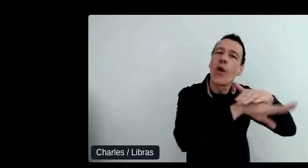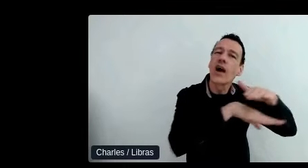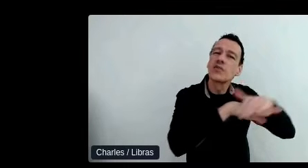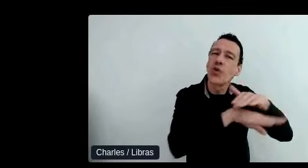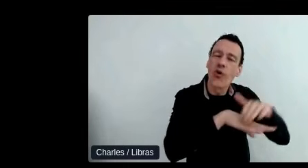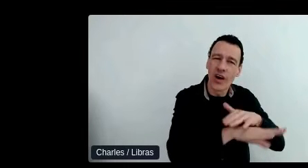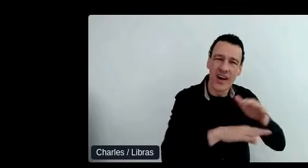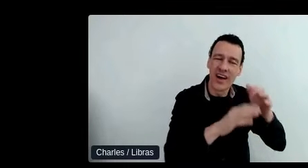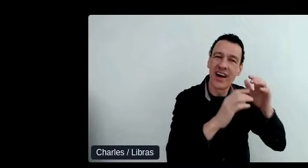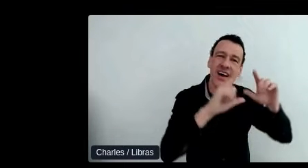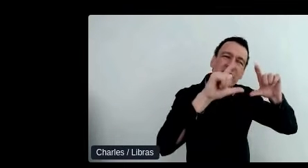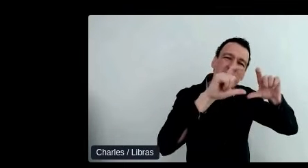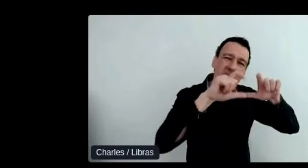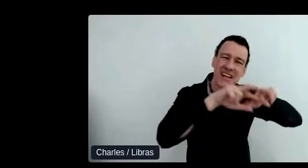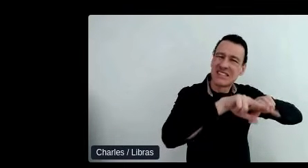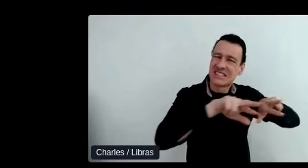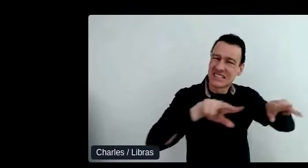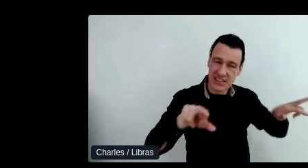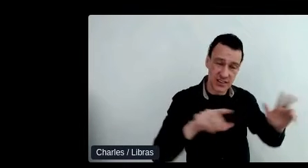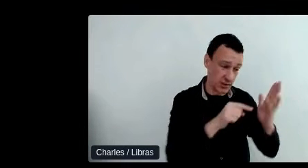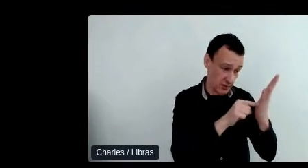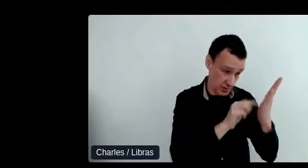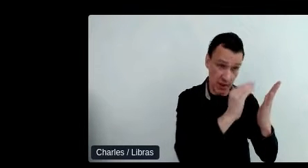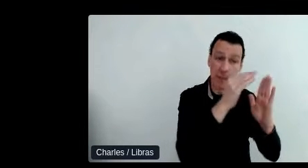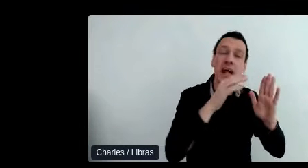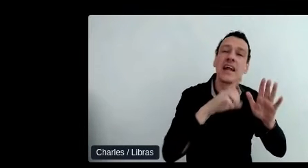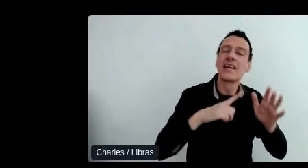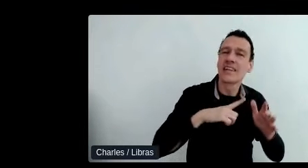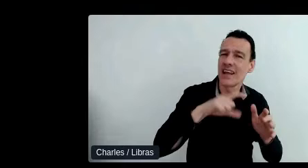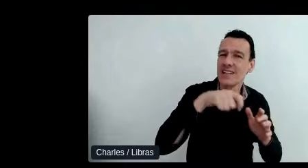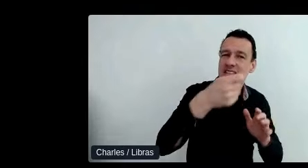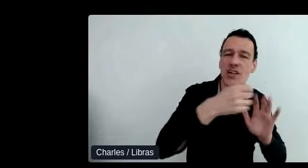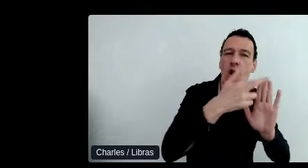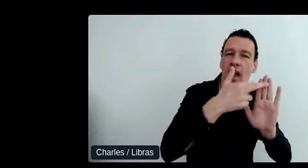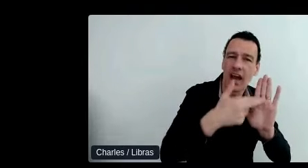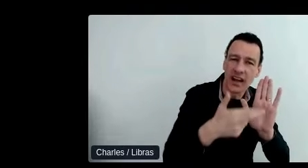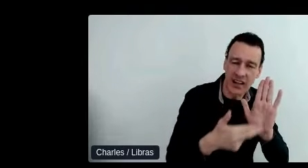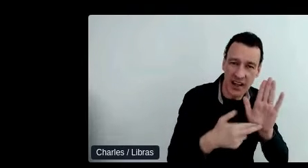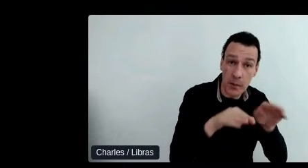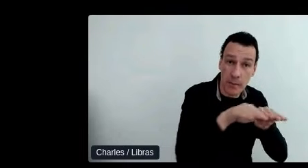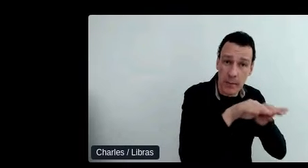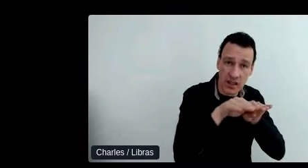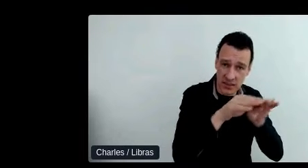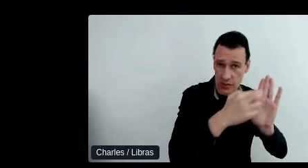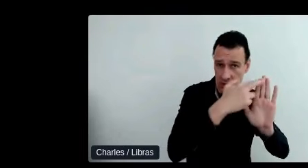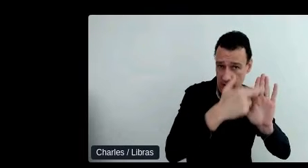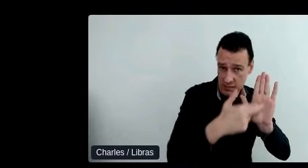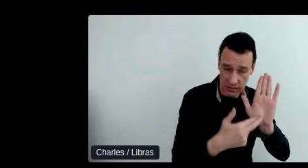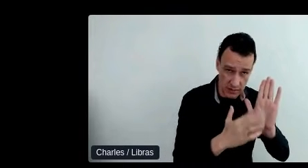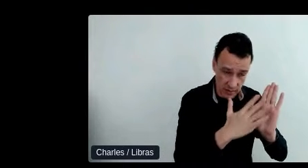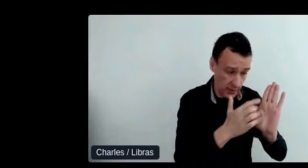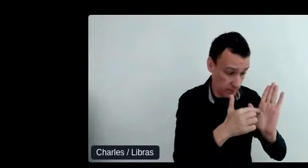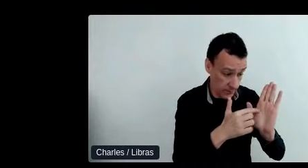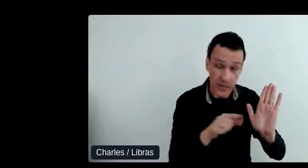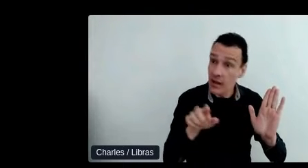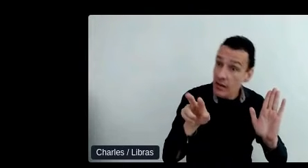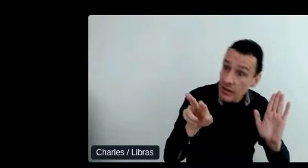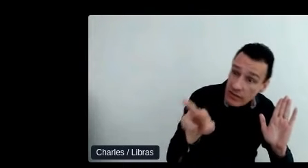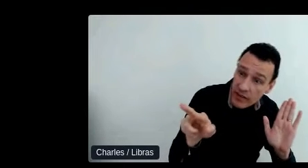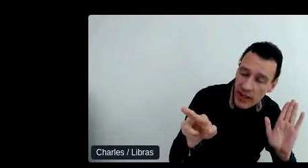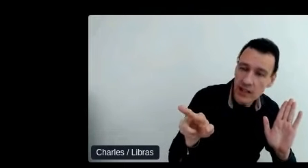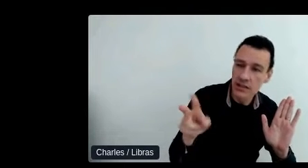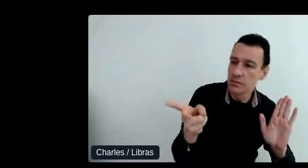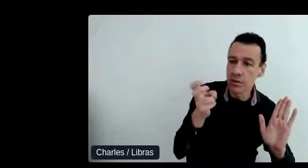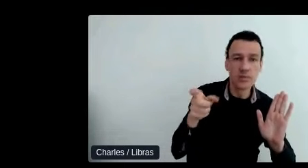daquilo que deve ser o correto, para perceber quando uma falha vai ocorrer. Se um carro está muito próximo